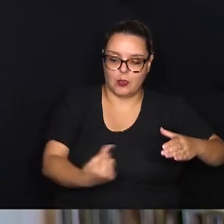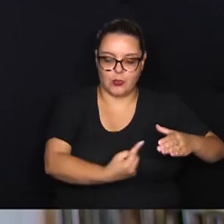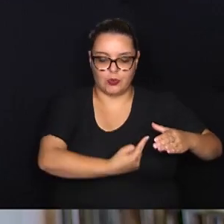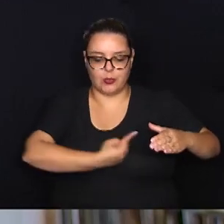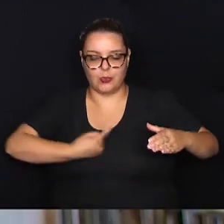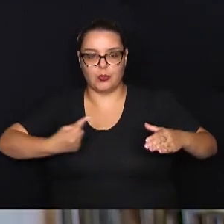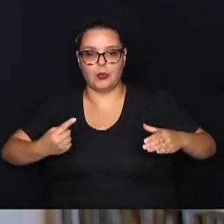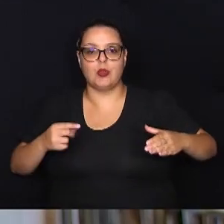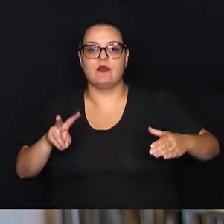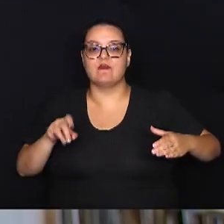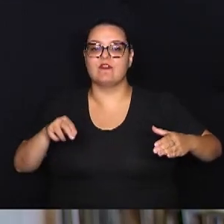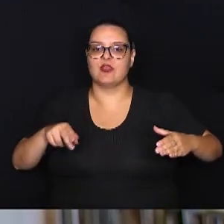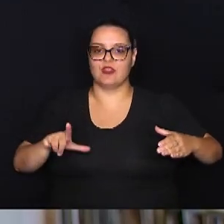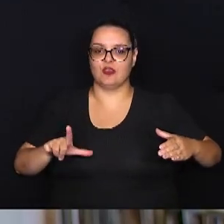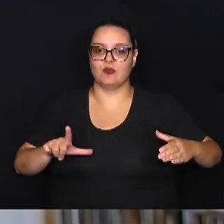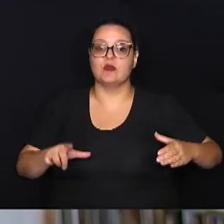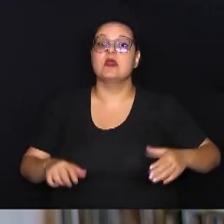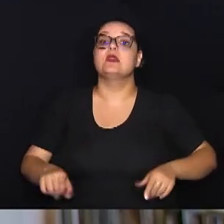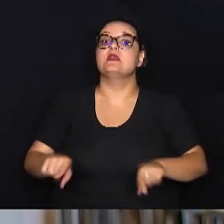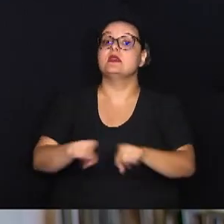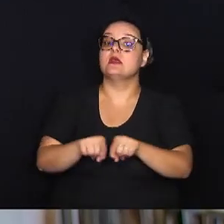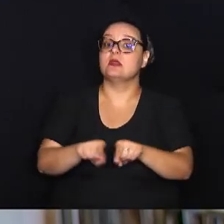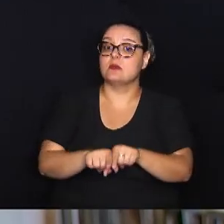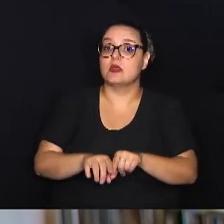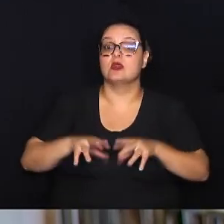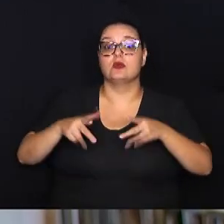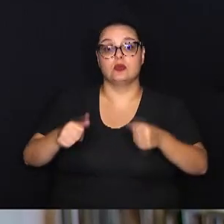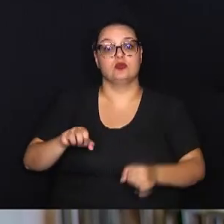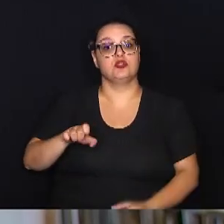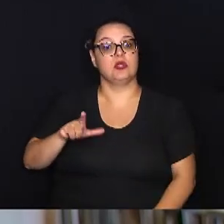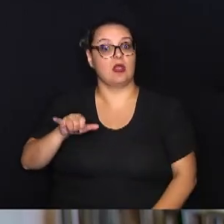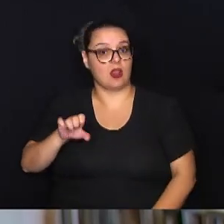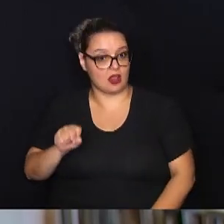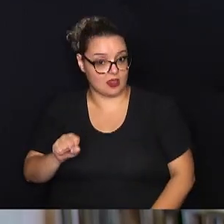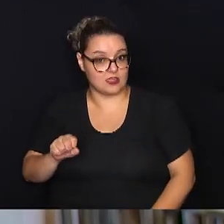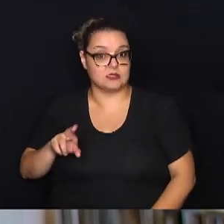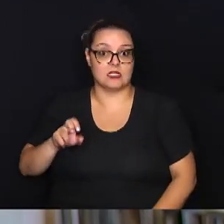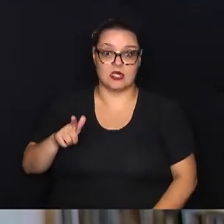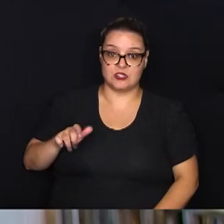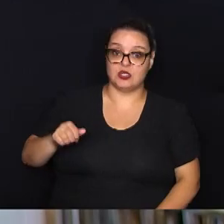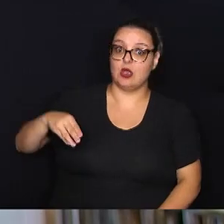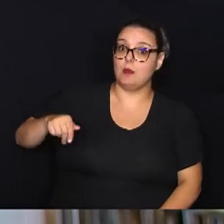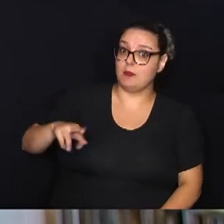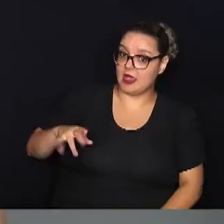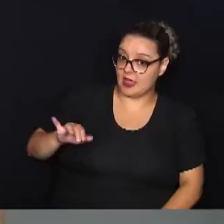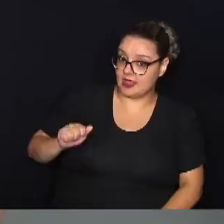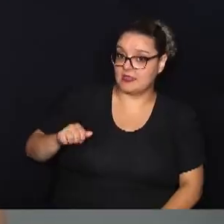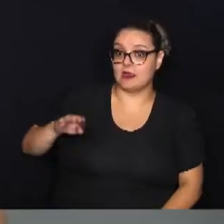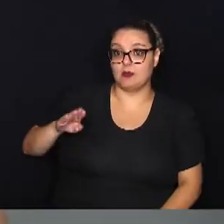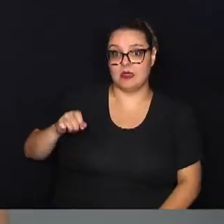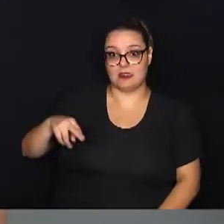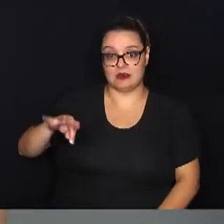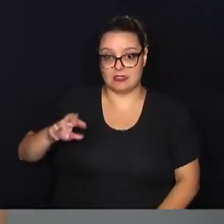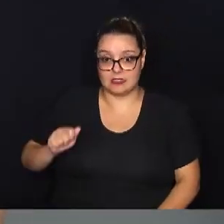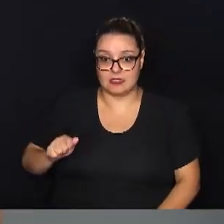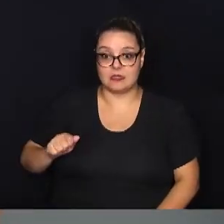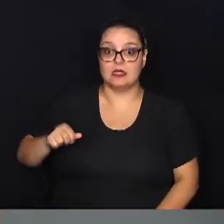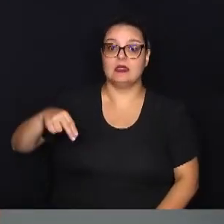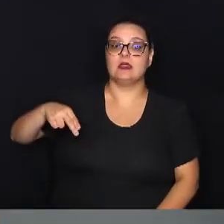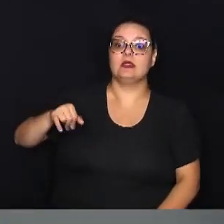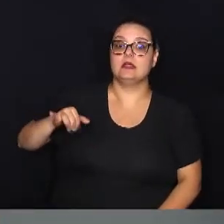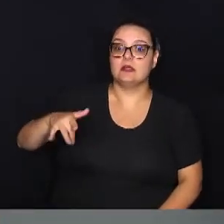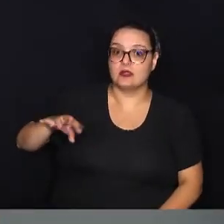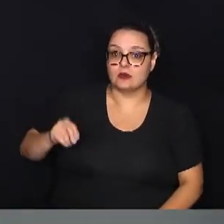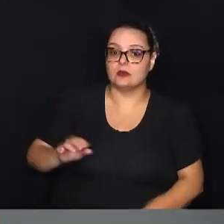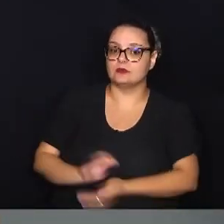raridades estão a discografia completa de Elis Regina, Maria Bethânia e Milton Nascimento. É muita coisa, né? É um